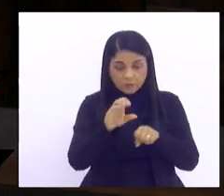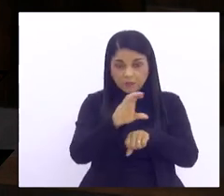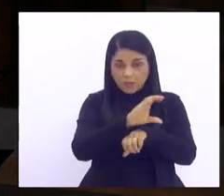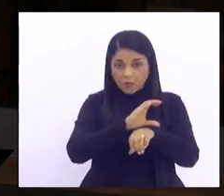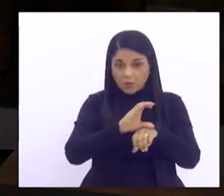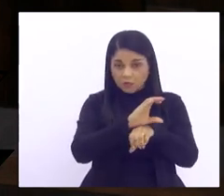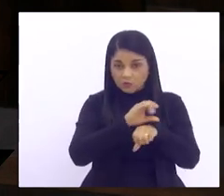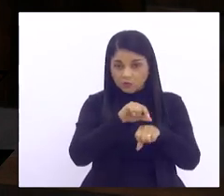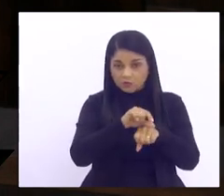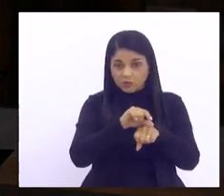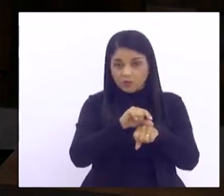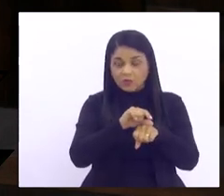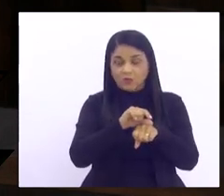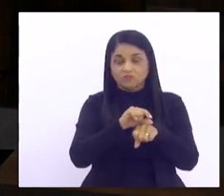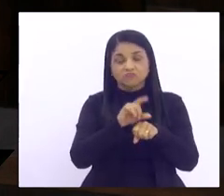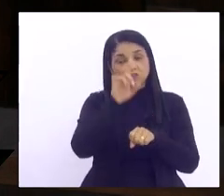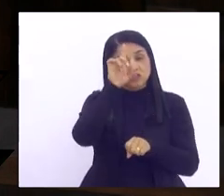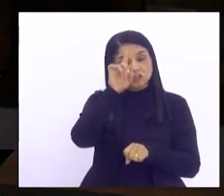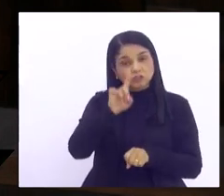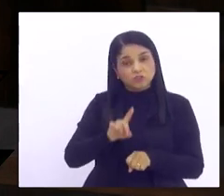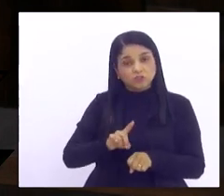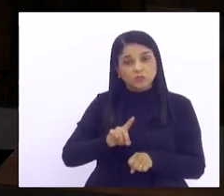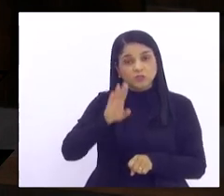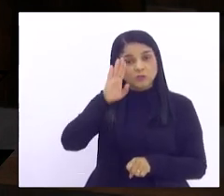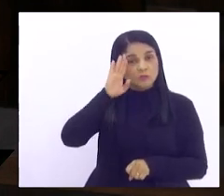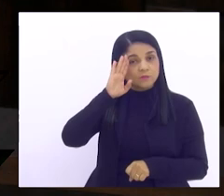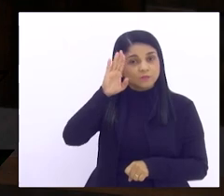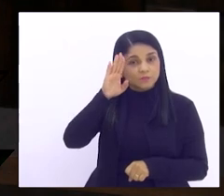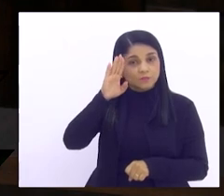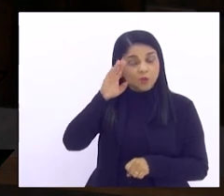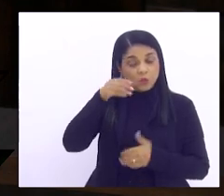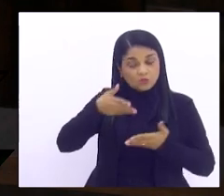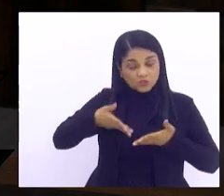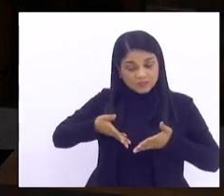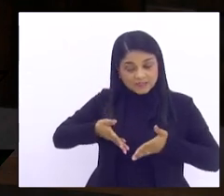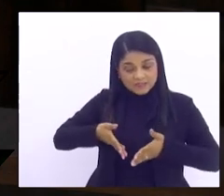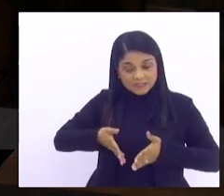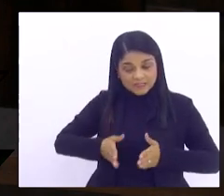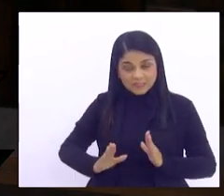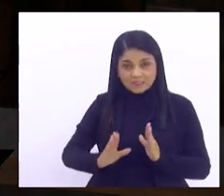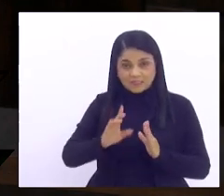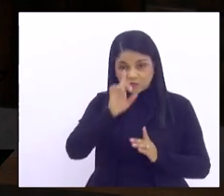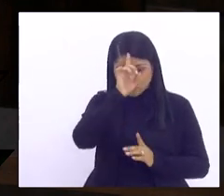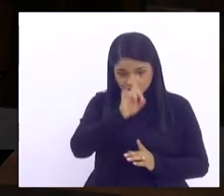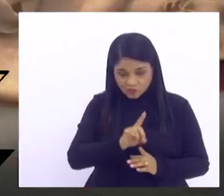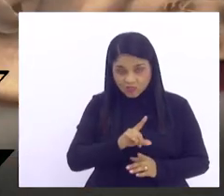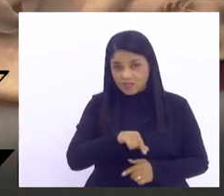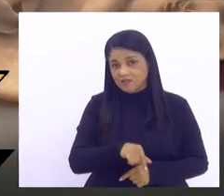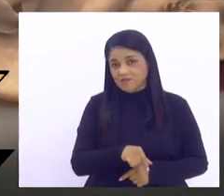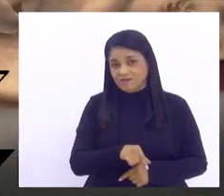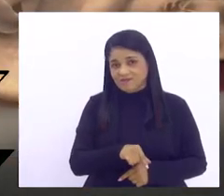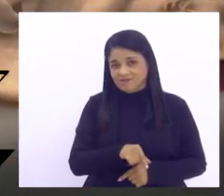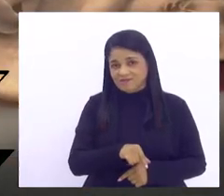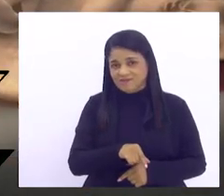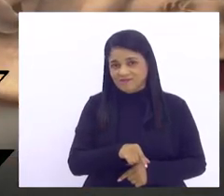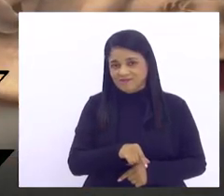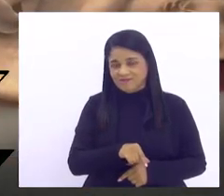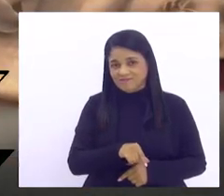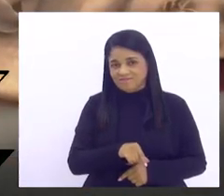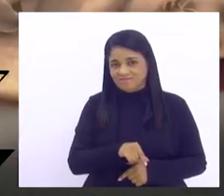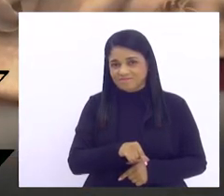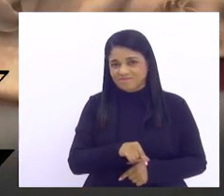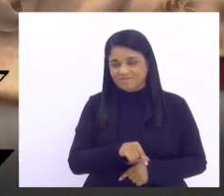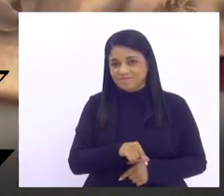a titularidade dos direitos fundamentais. Aos nascidos. Está muito claro aqui. Vamos ver um